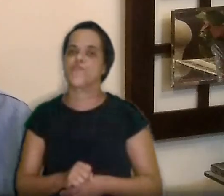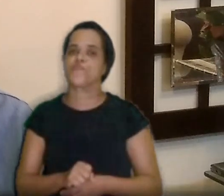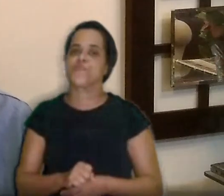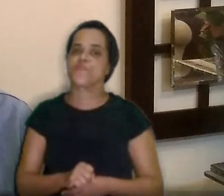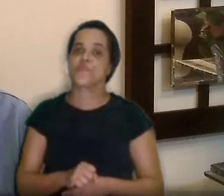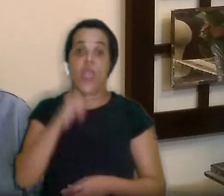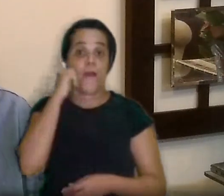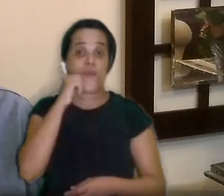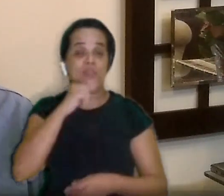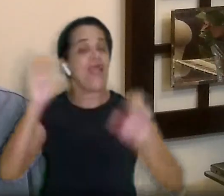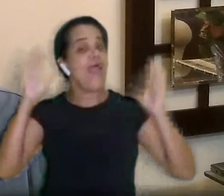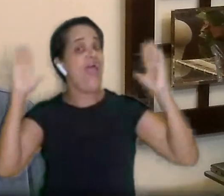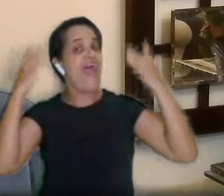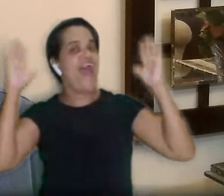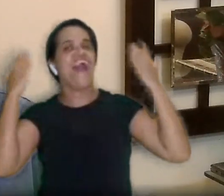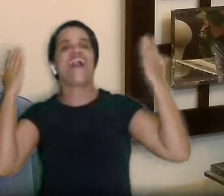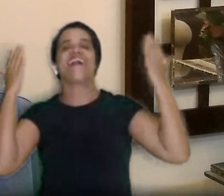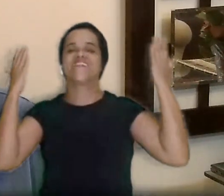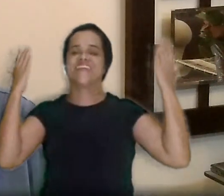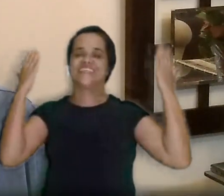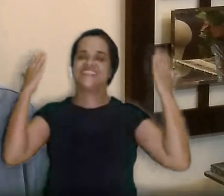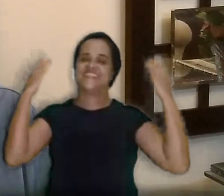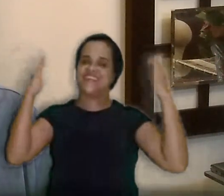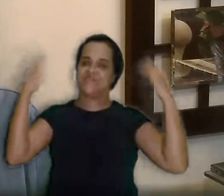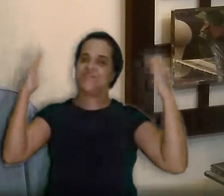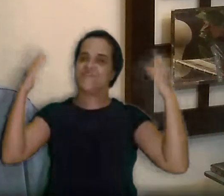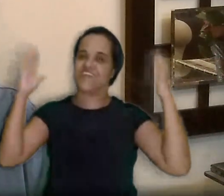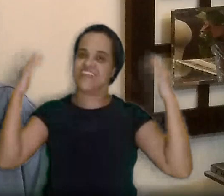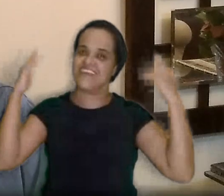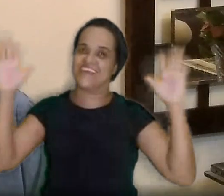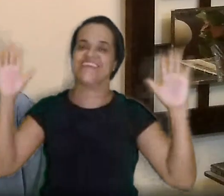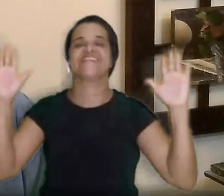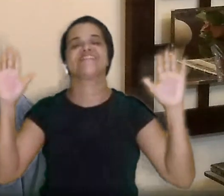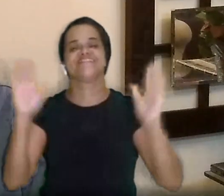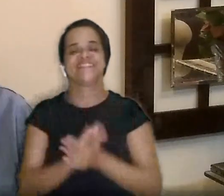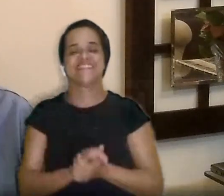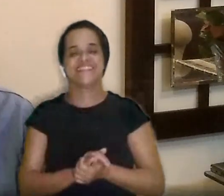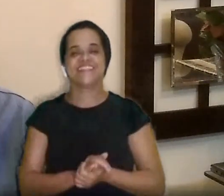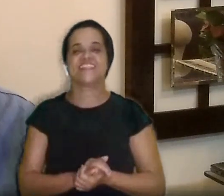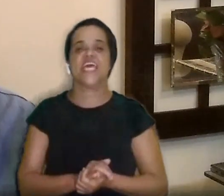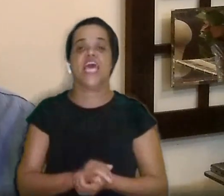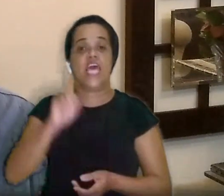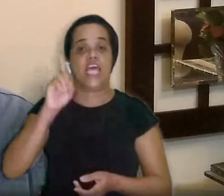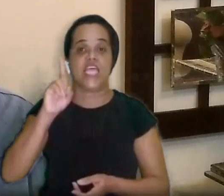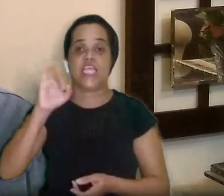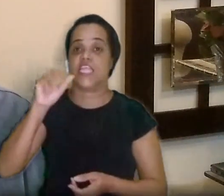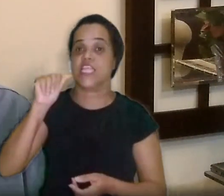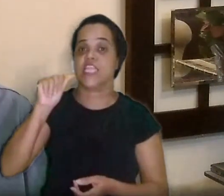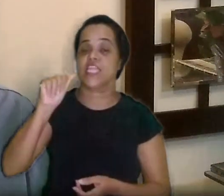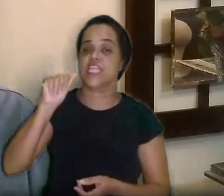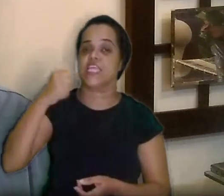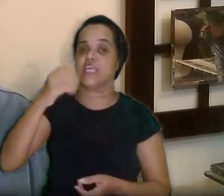a todas as mulheres. É o aniversário da irmã Edivalda e da irmã Michele Paula. Temos ainda no dia 9 o irmão